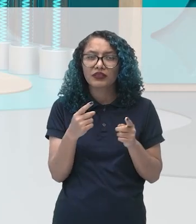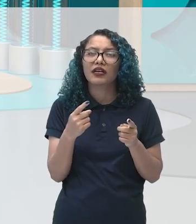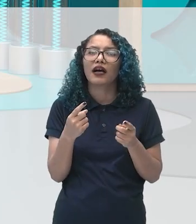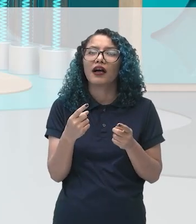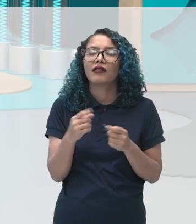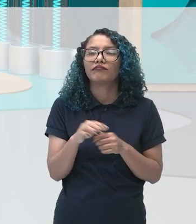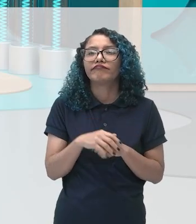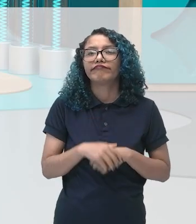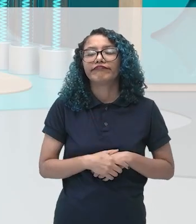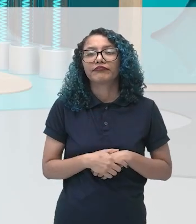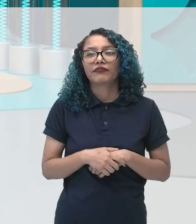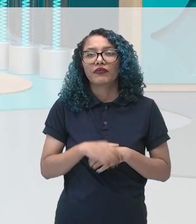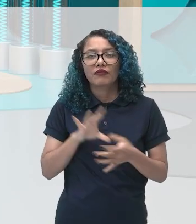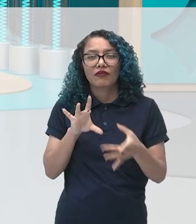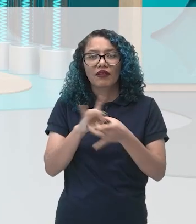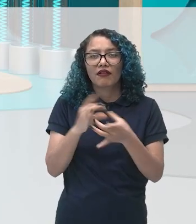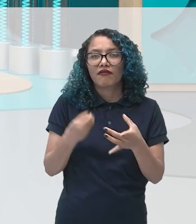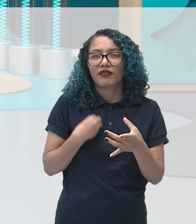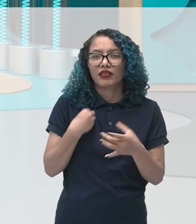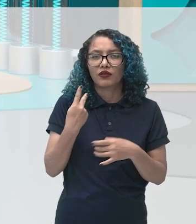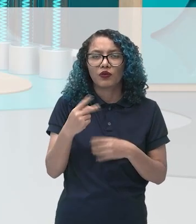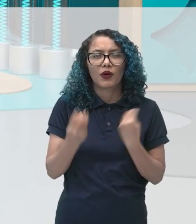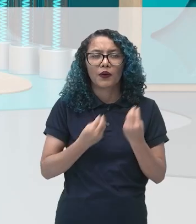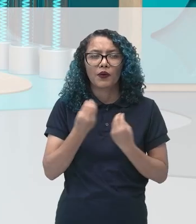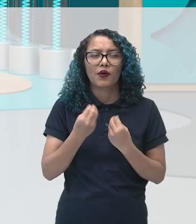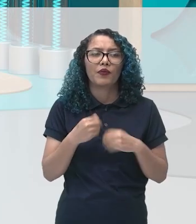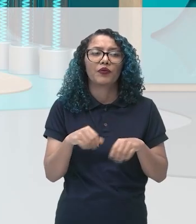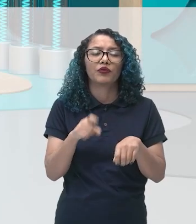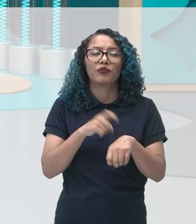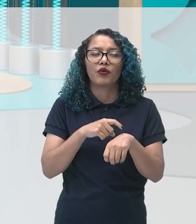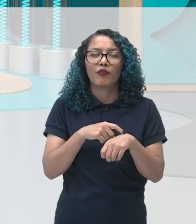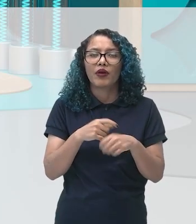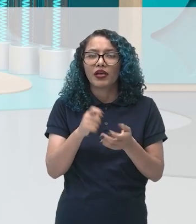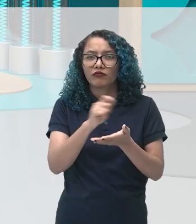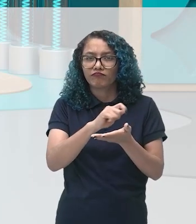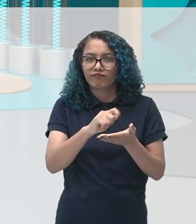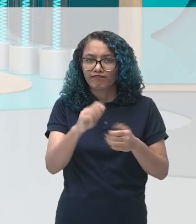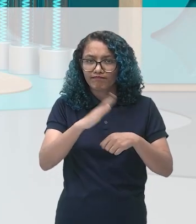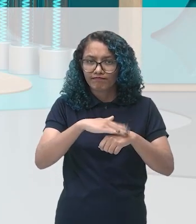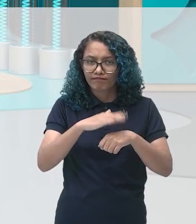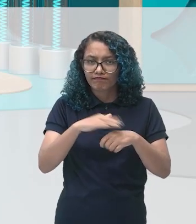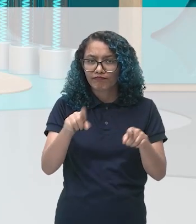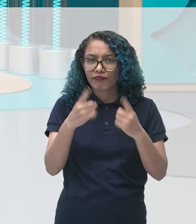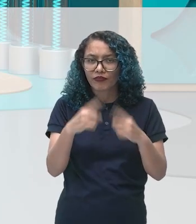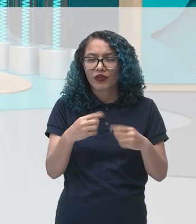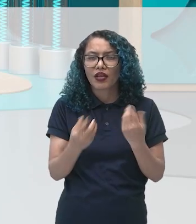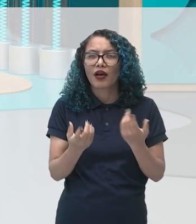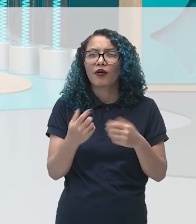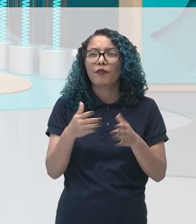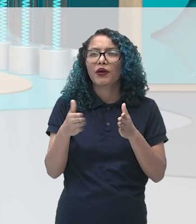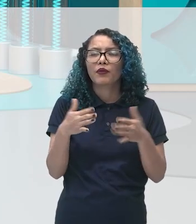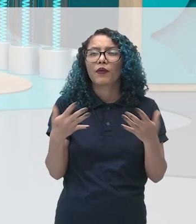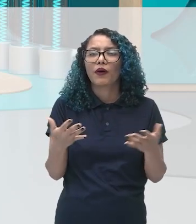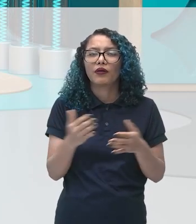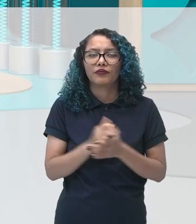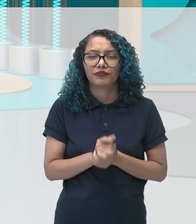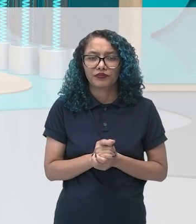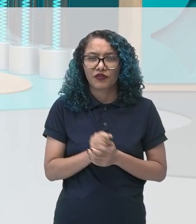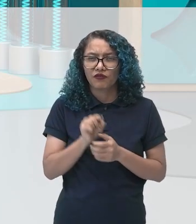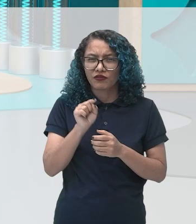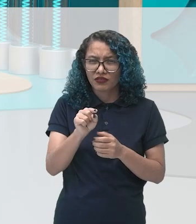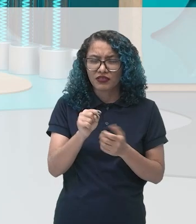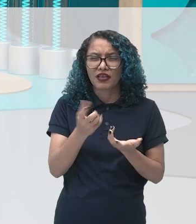vida? Em que momento você começou a escrever as próprias canções? Você tem um processo